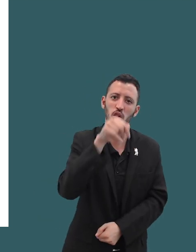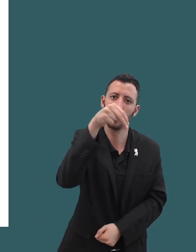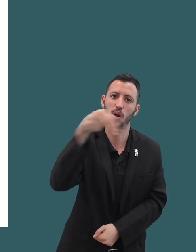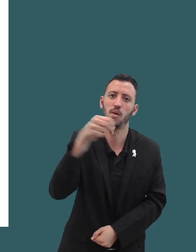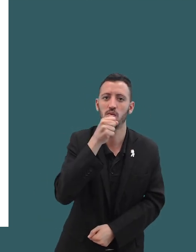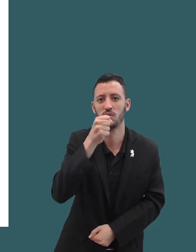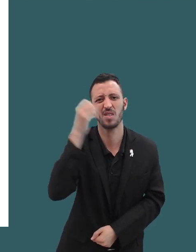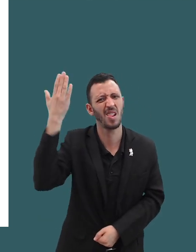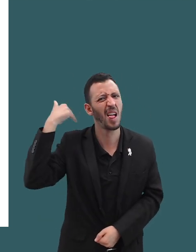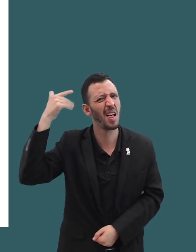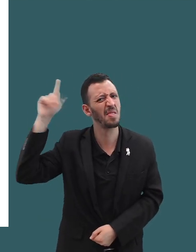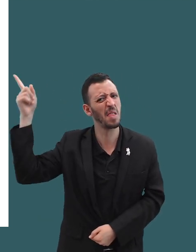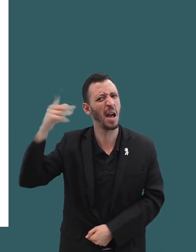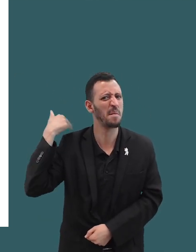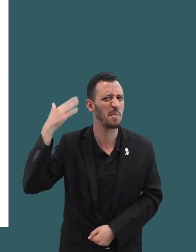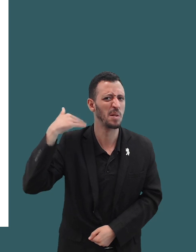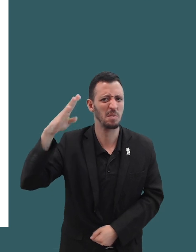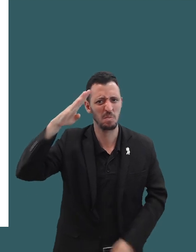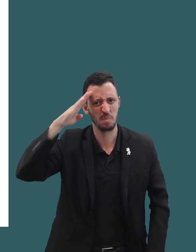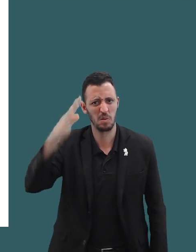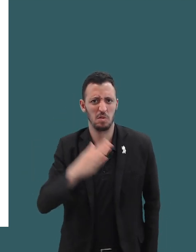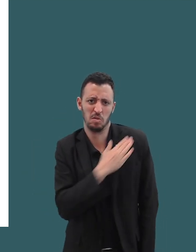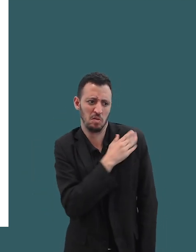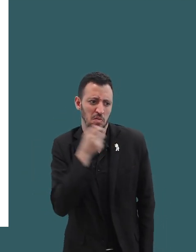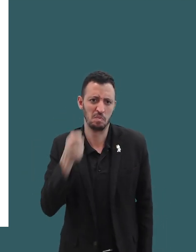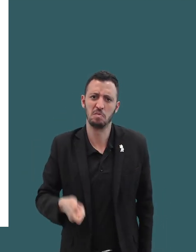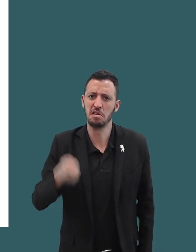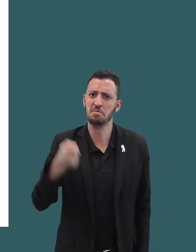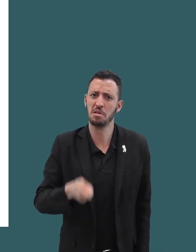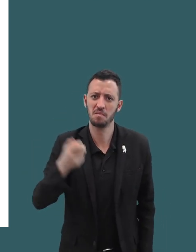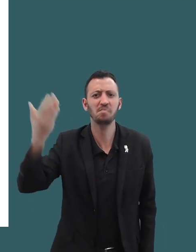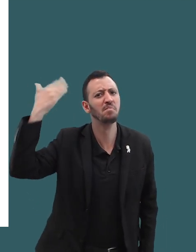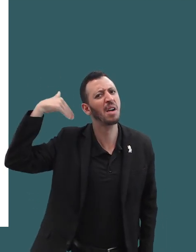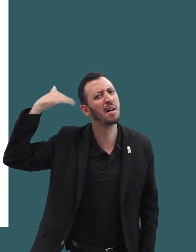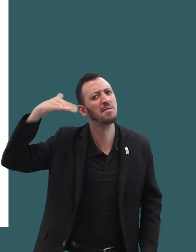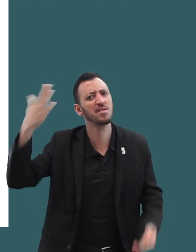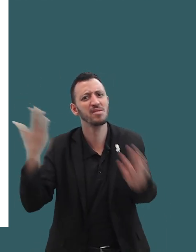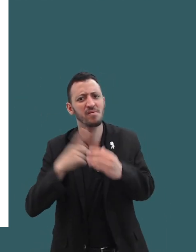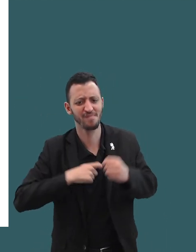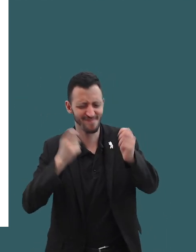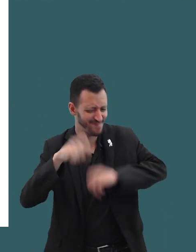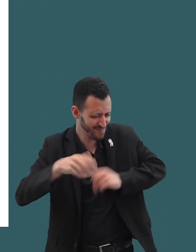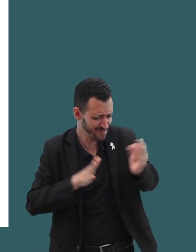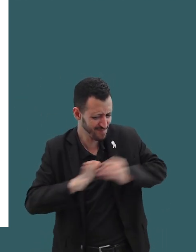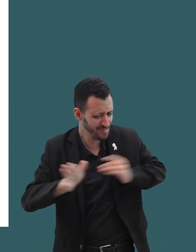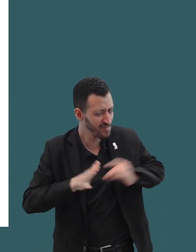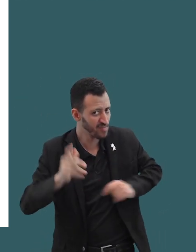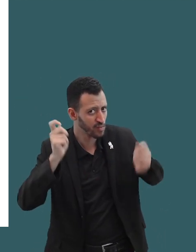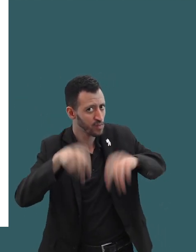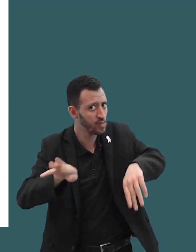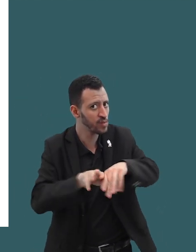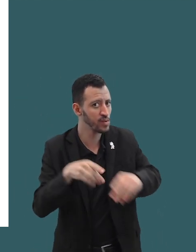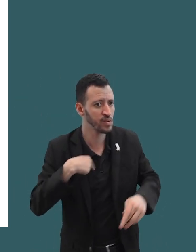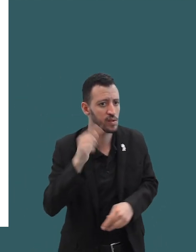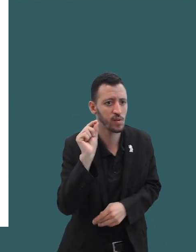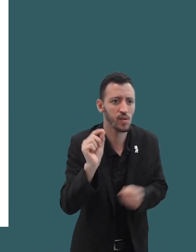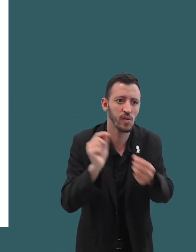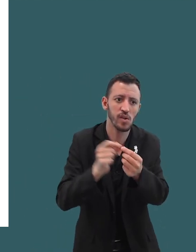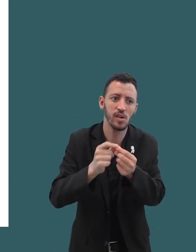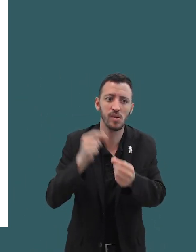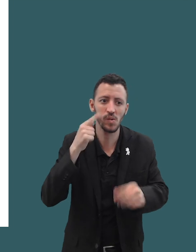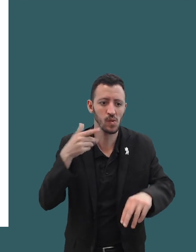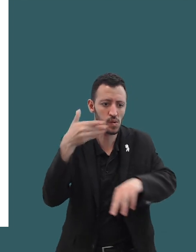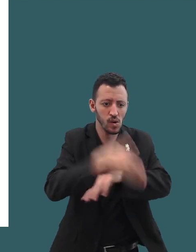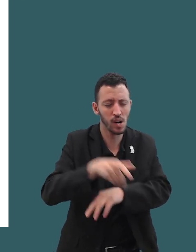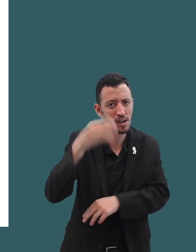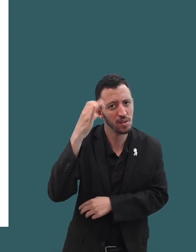época da ditadura, né? Que eu tenho 76 anos. E aí, eu acho assim, nós temos que sensibilizar os donos do jornalismo. Mesmo que eu falei que nós temos que fazer o lobby